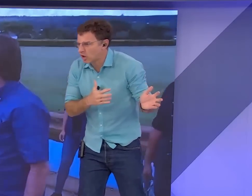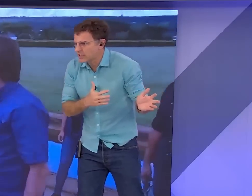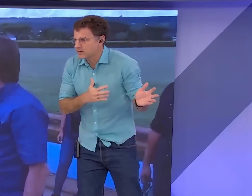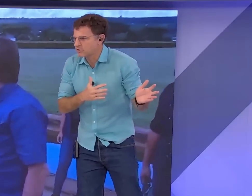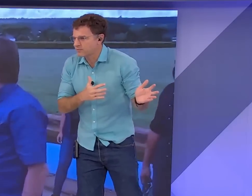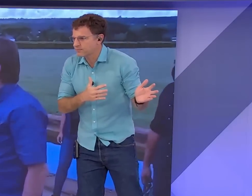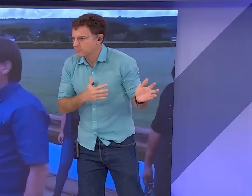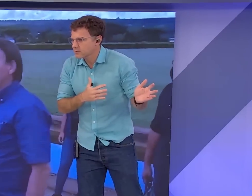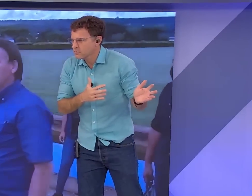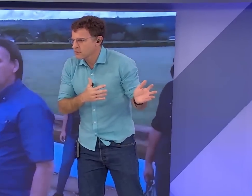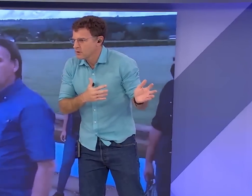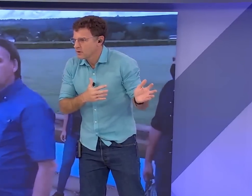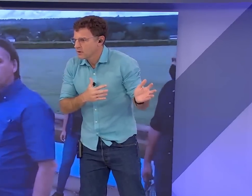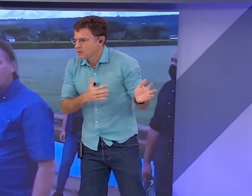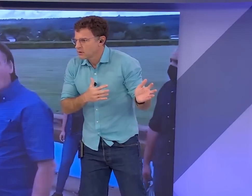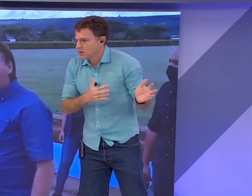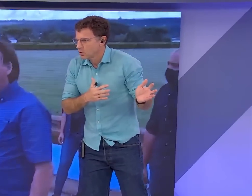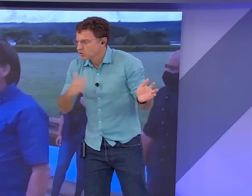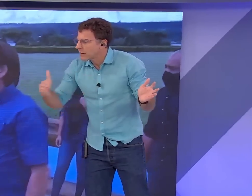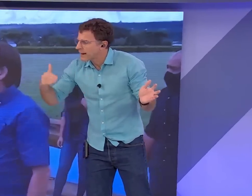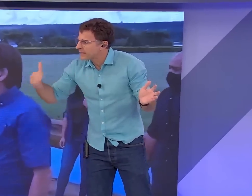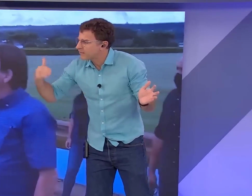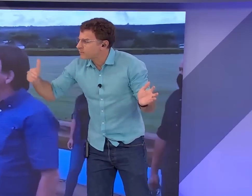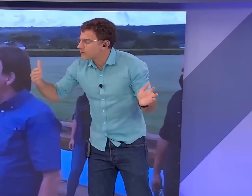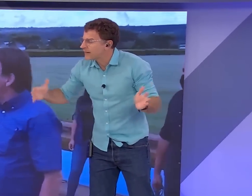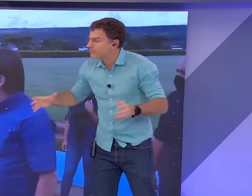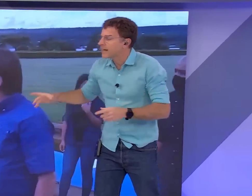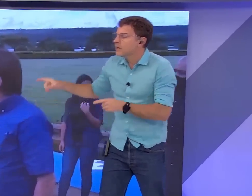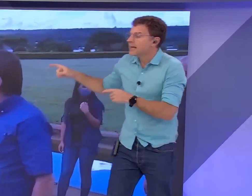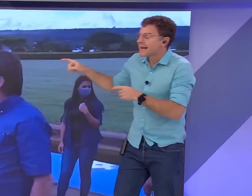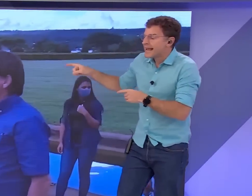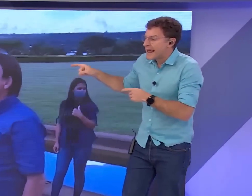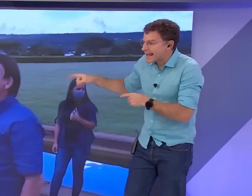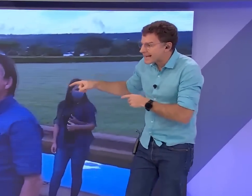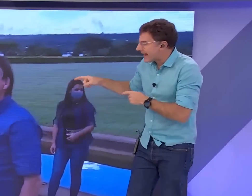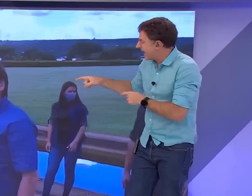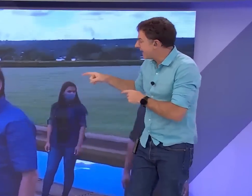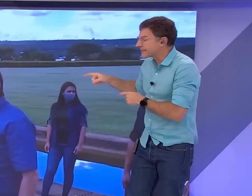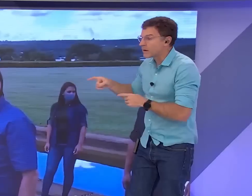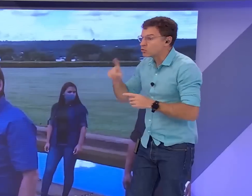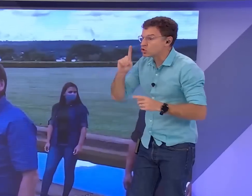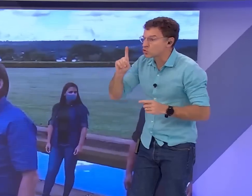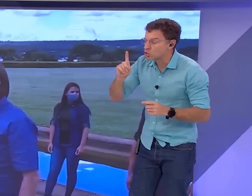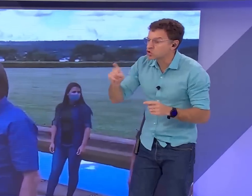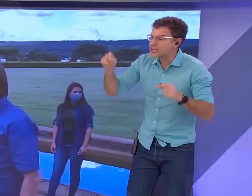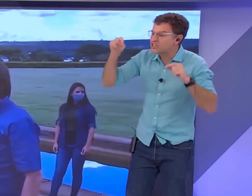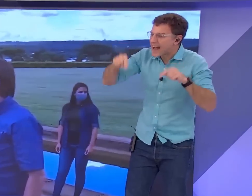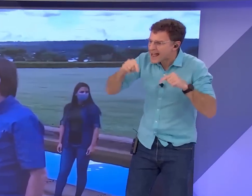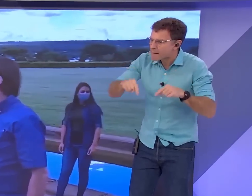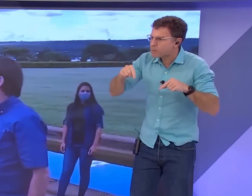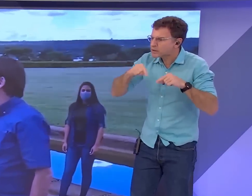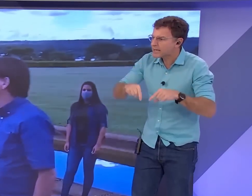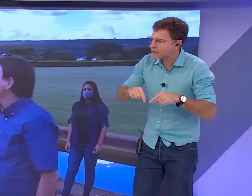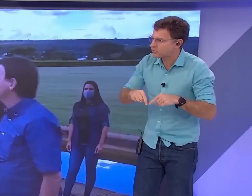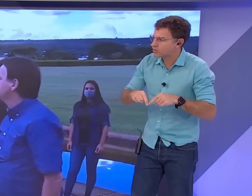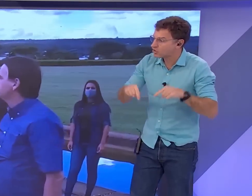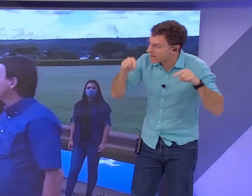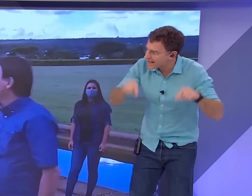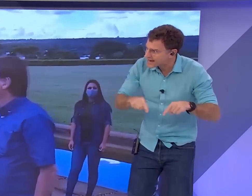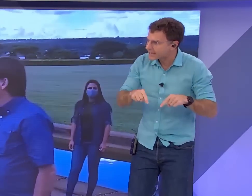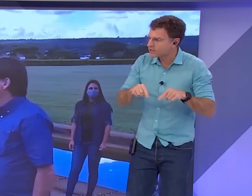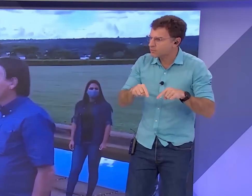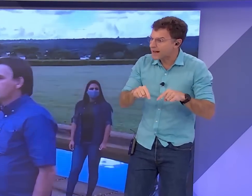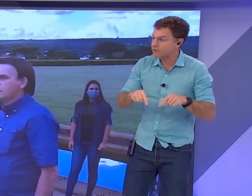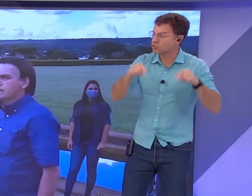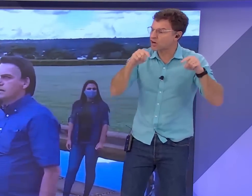das joias, tá cada vez mais bem lapidado. Ela tá com um discurso que já é potente, já